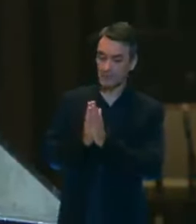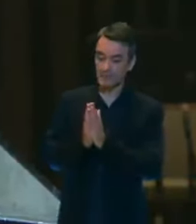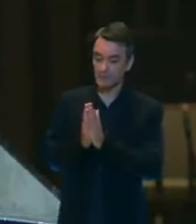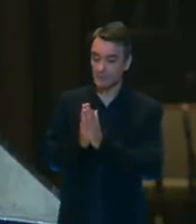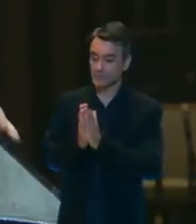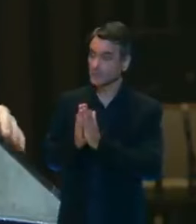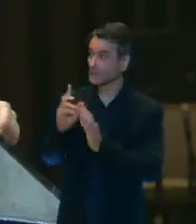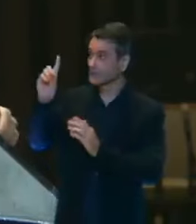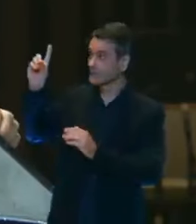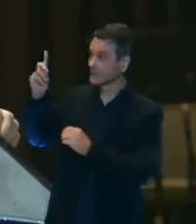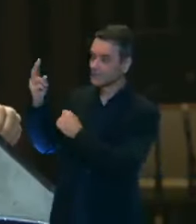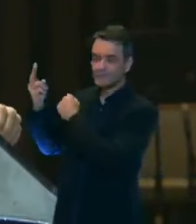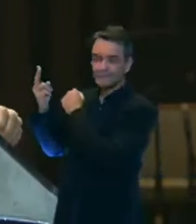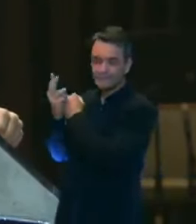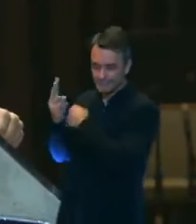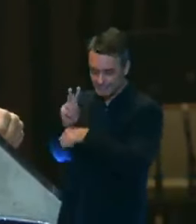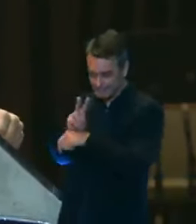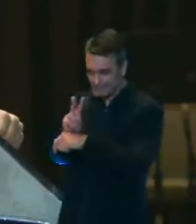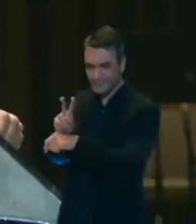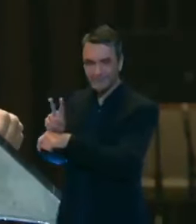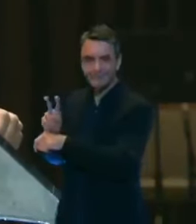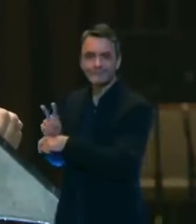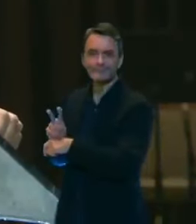lá e cuida da gente.